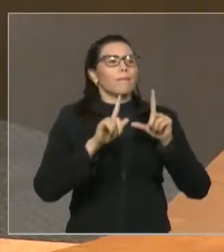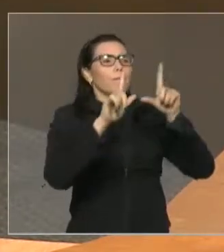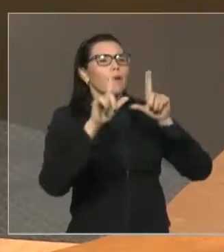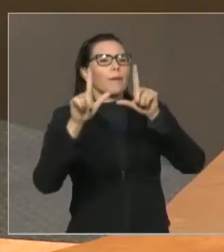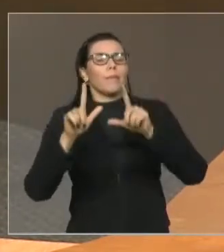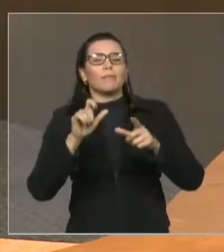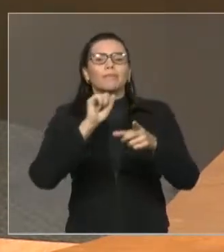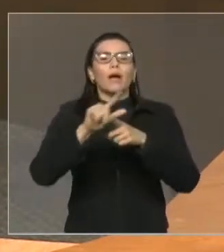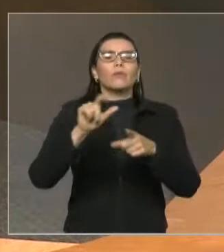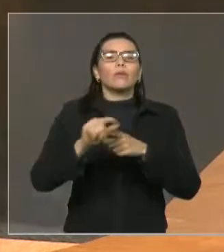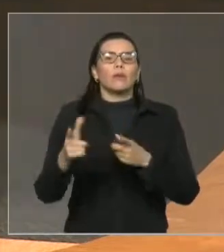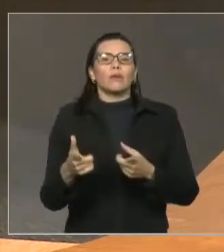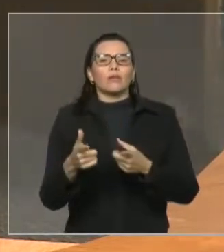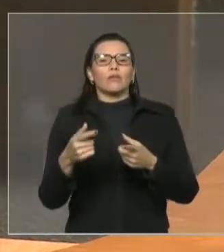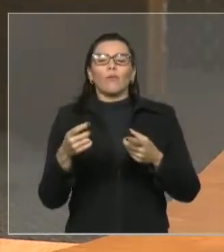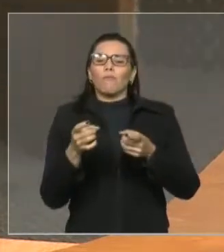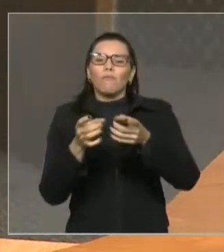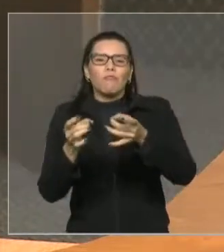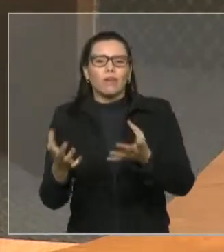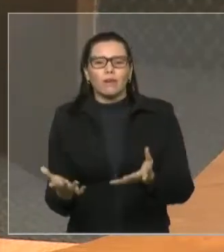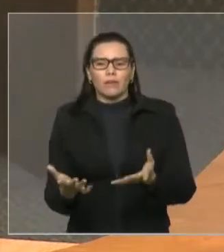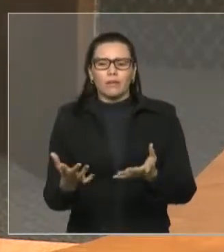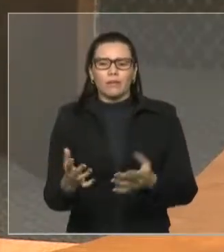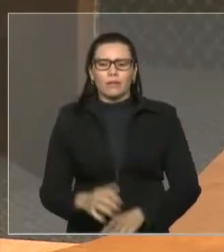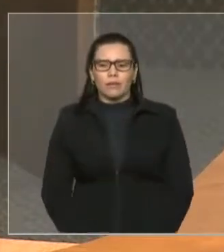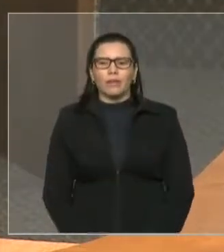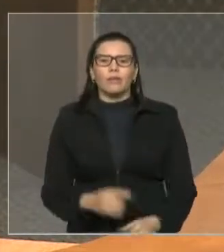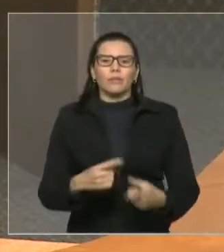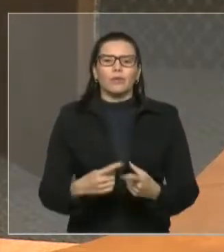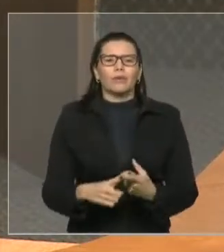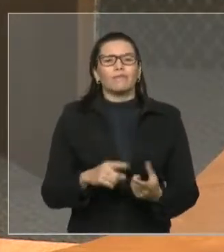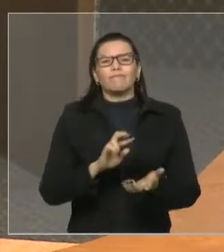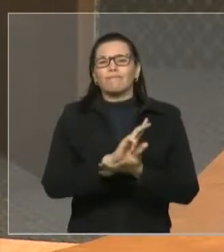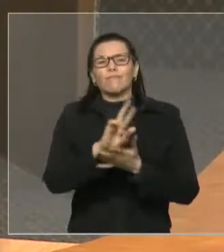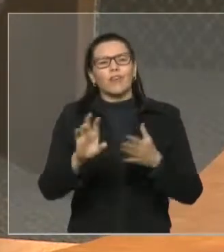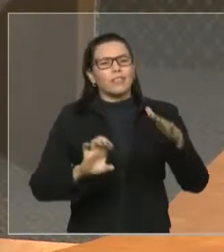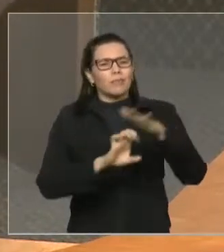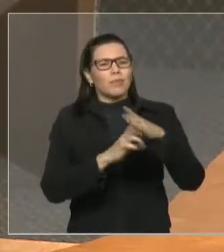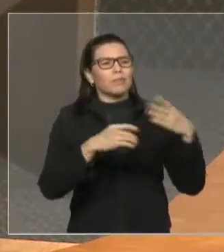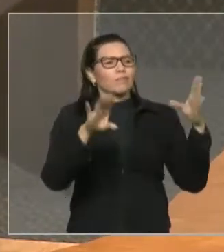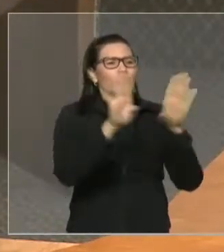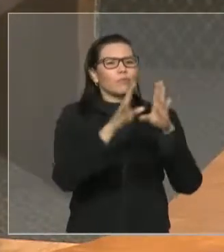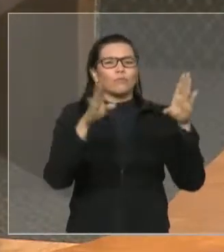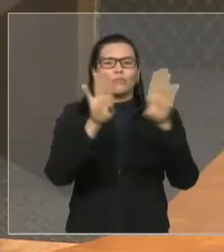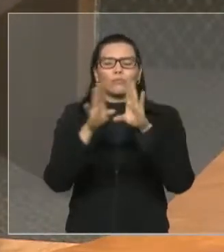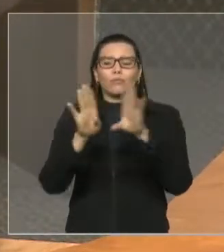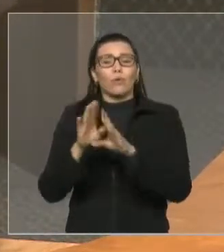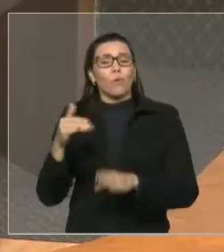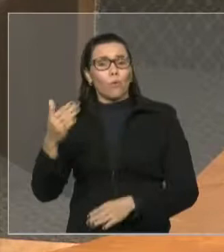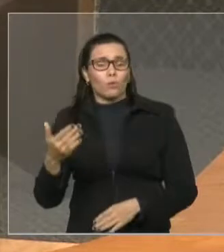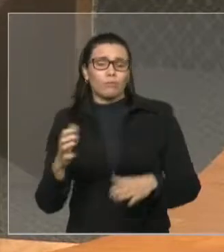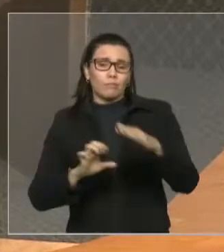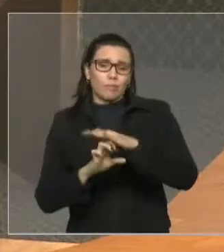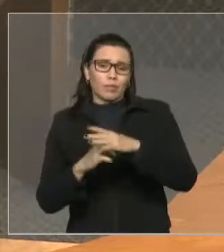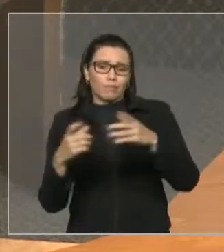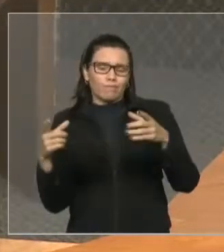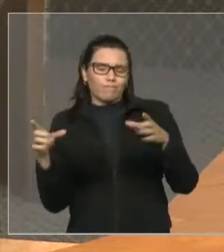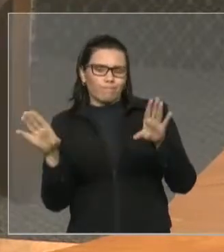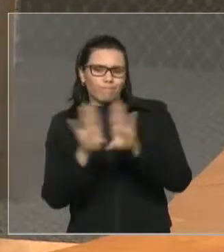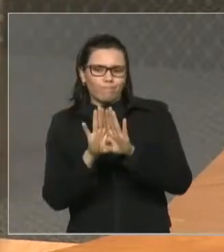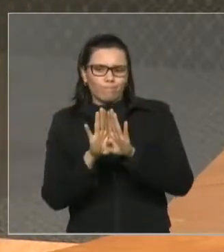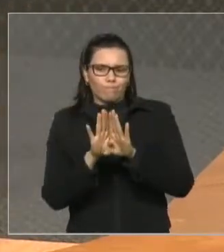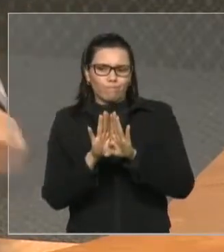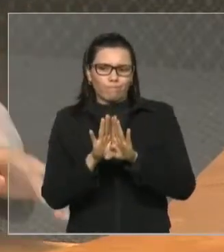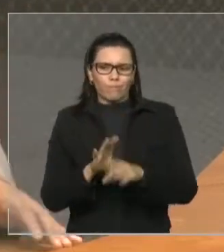de colocar o pai de família para levar o seu sustento para casa, porque quando uma empresa fecha, dificilmente os funcionários